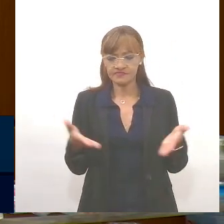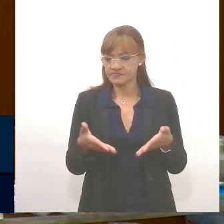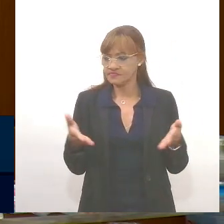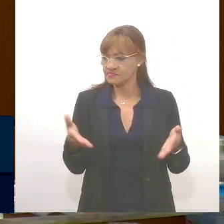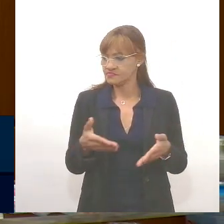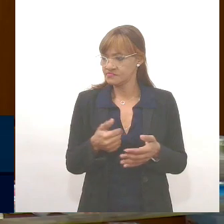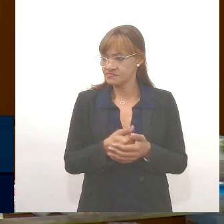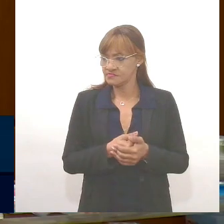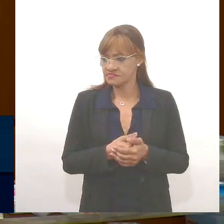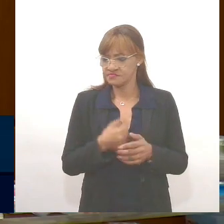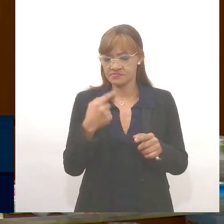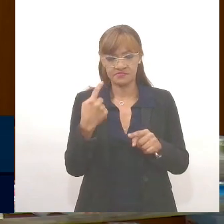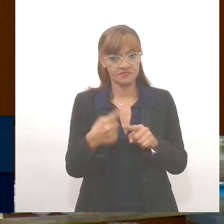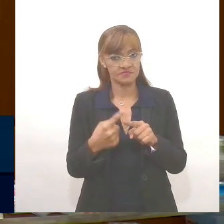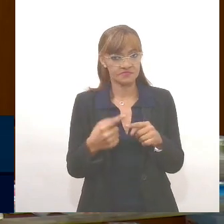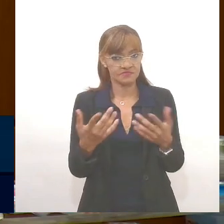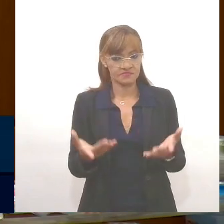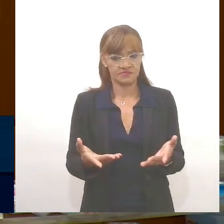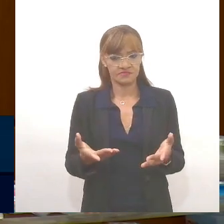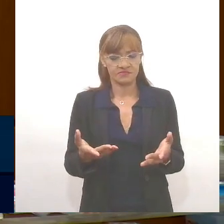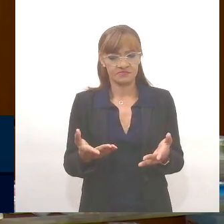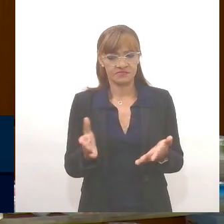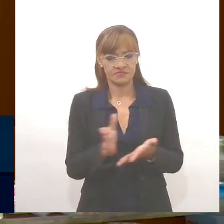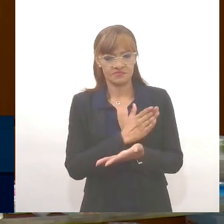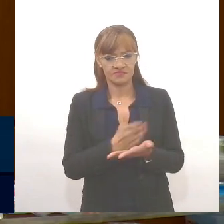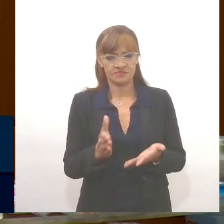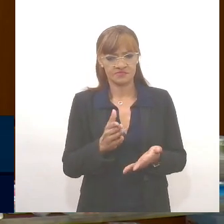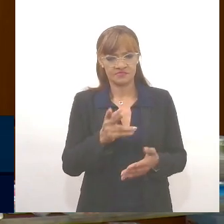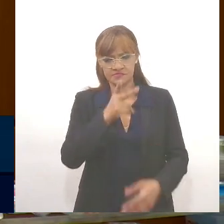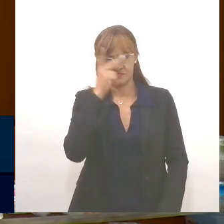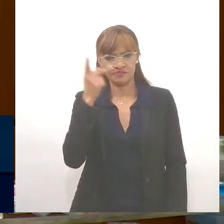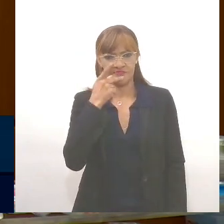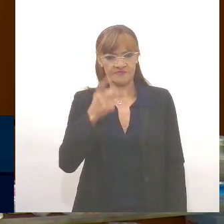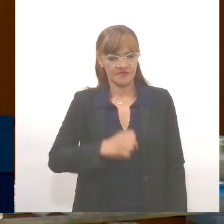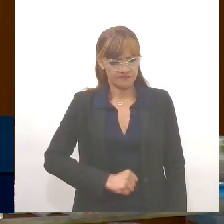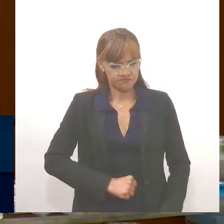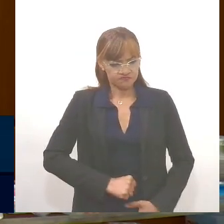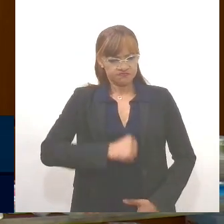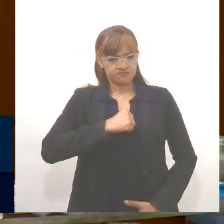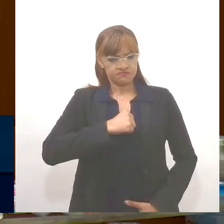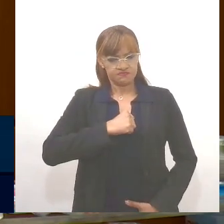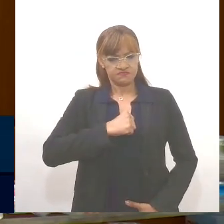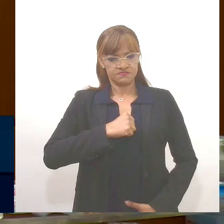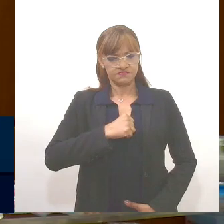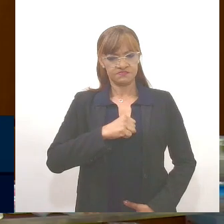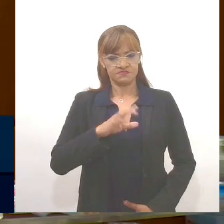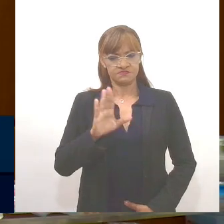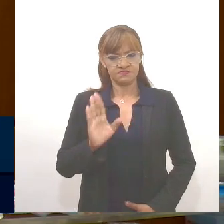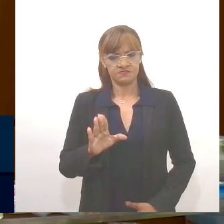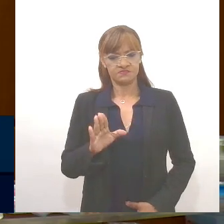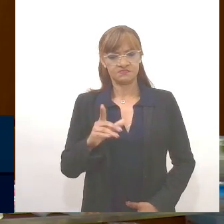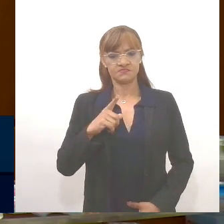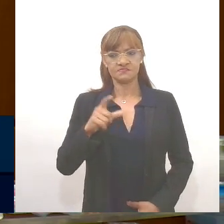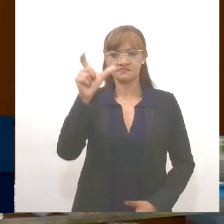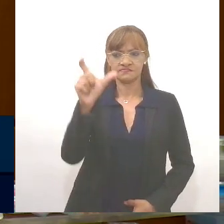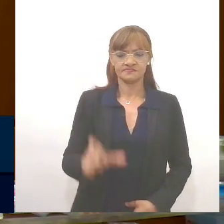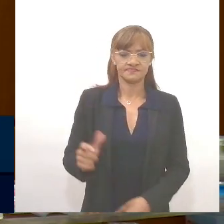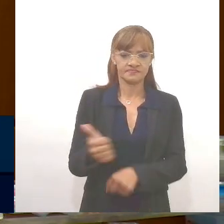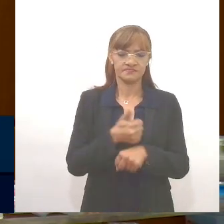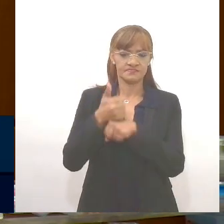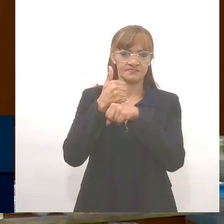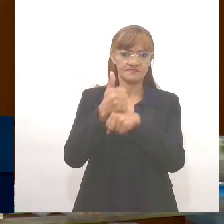de discurso de ódio propagado por um profissional de comunicação que